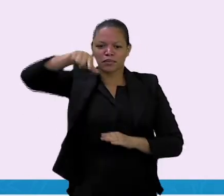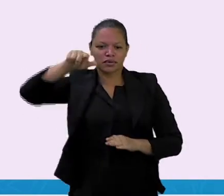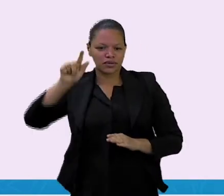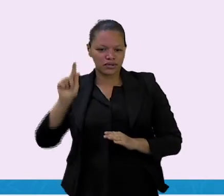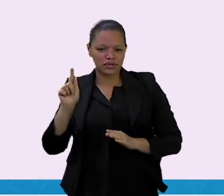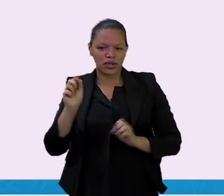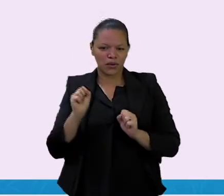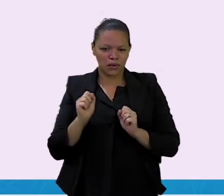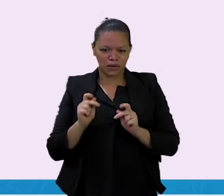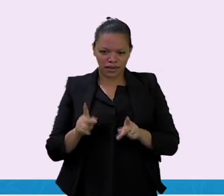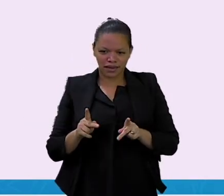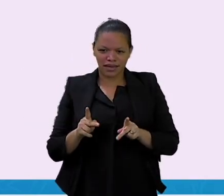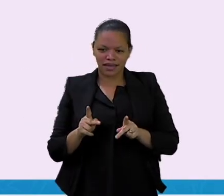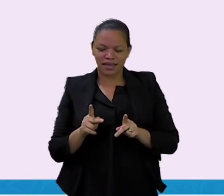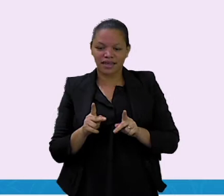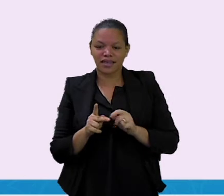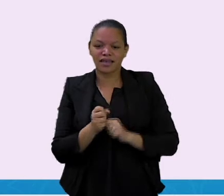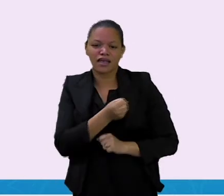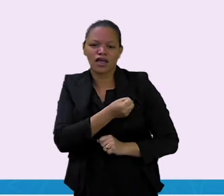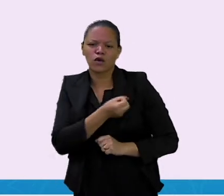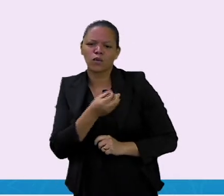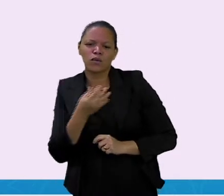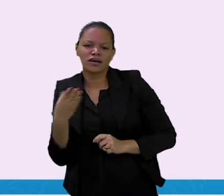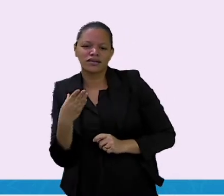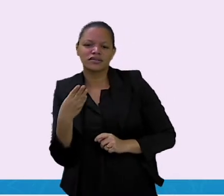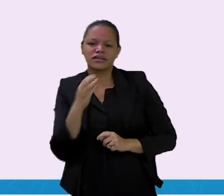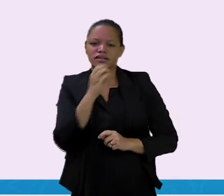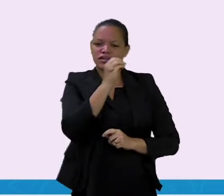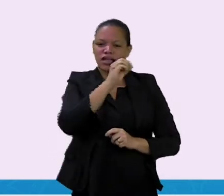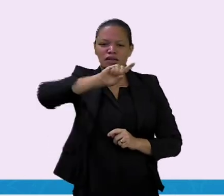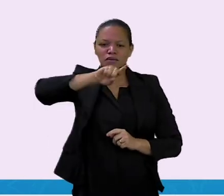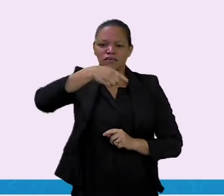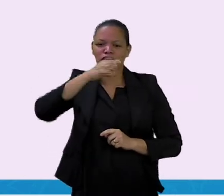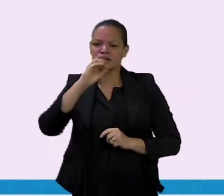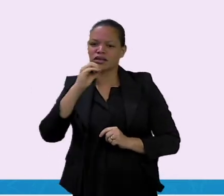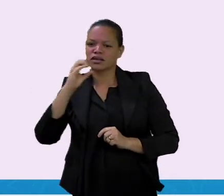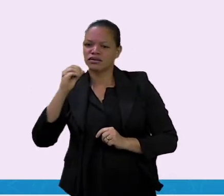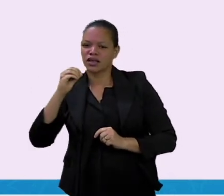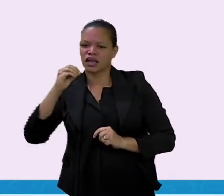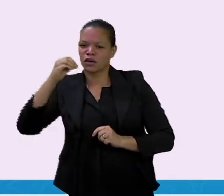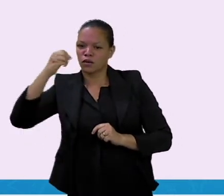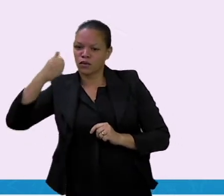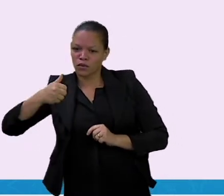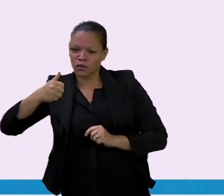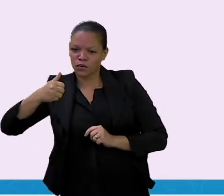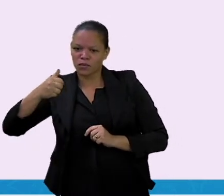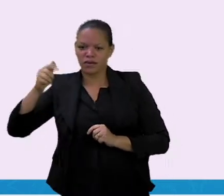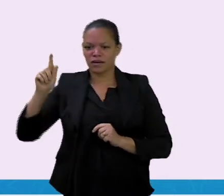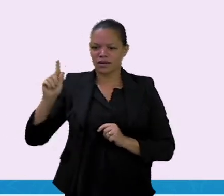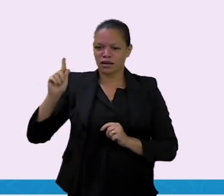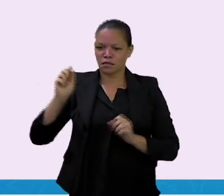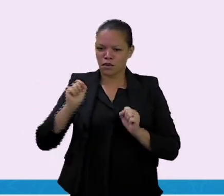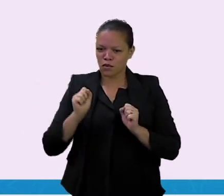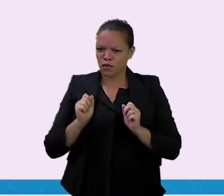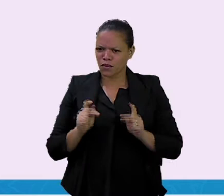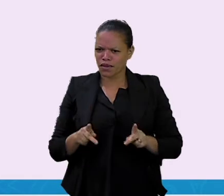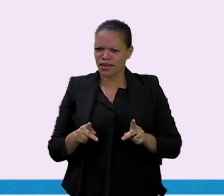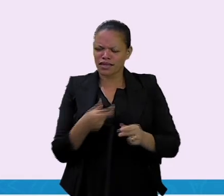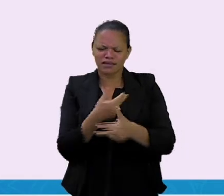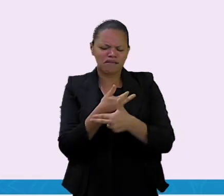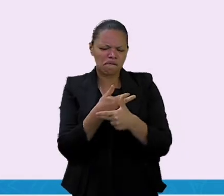0,001. Okay? Então, nós entramos aqui nos décimos, centésimos e milésimos, a partir dos